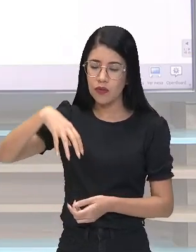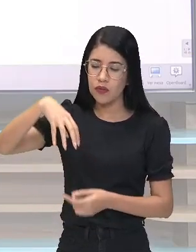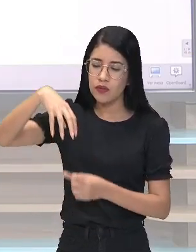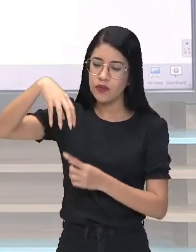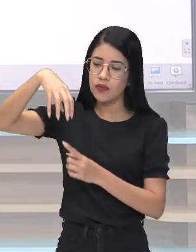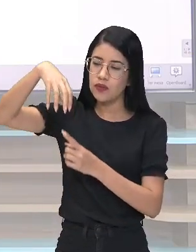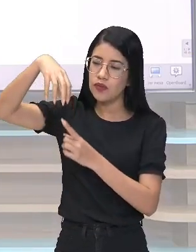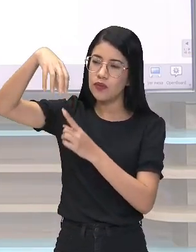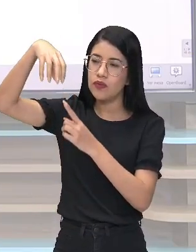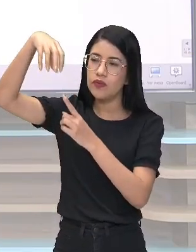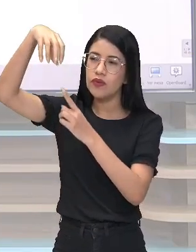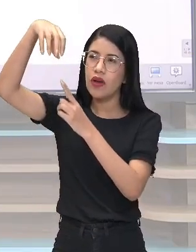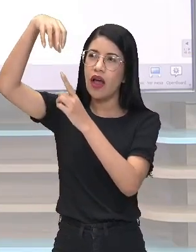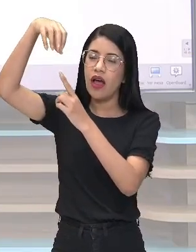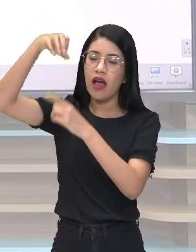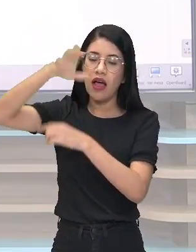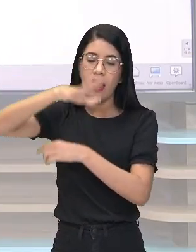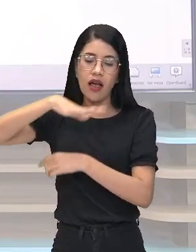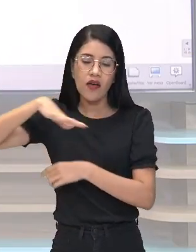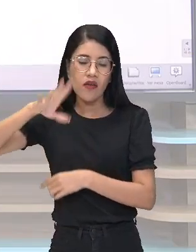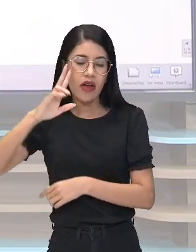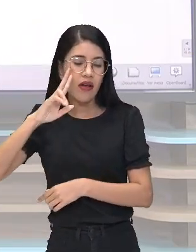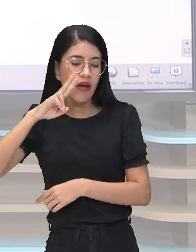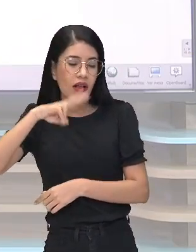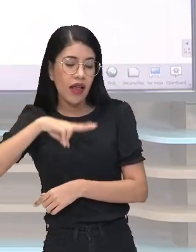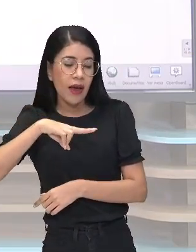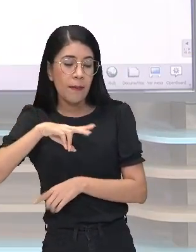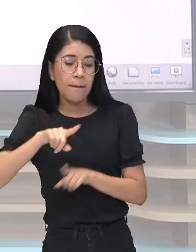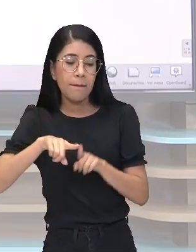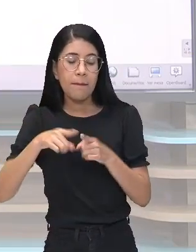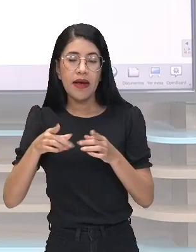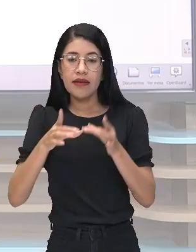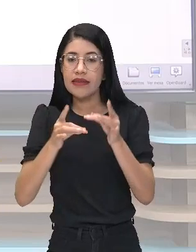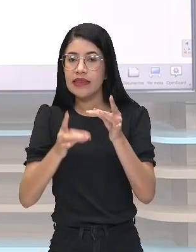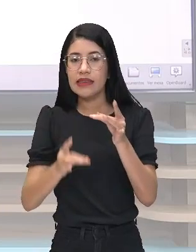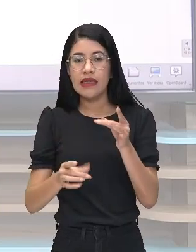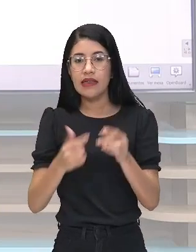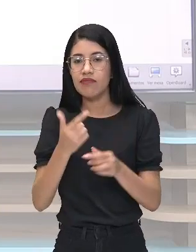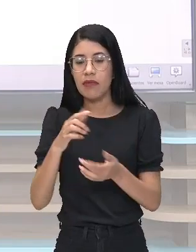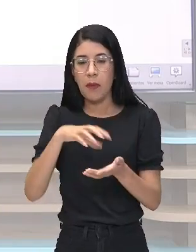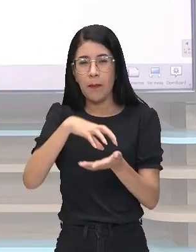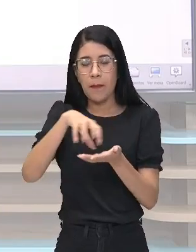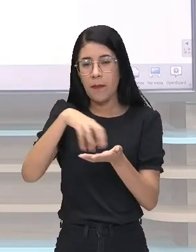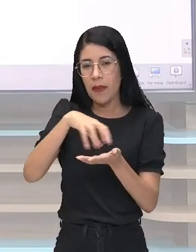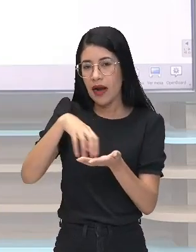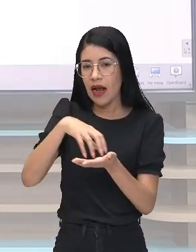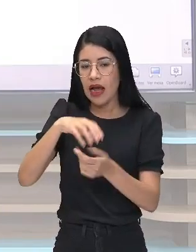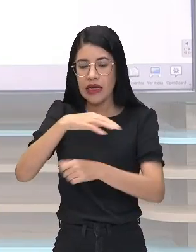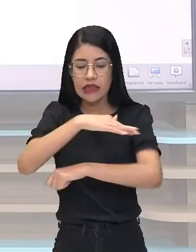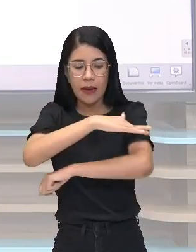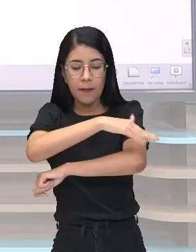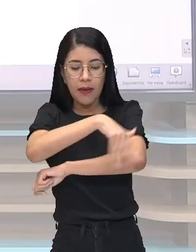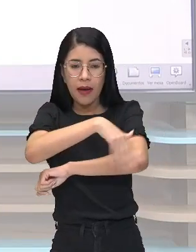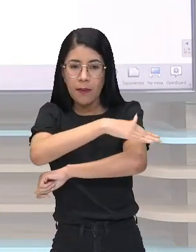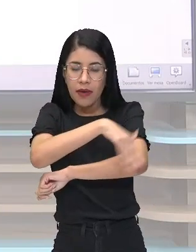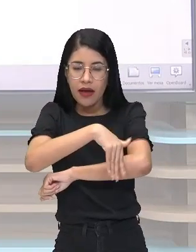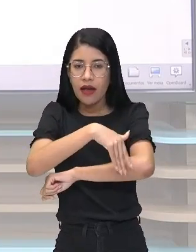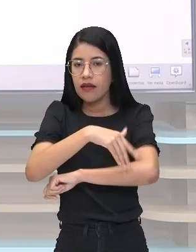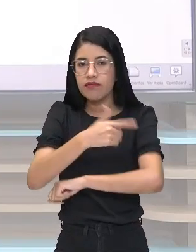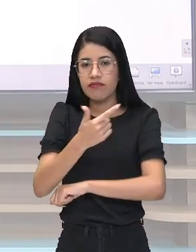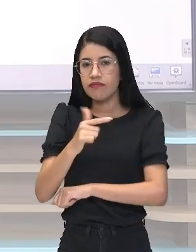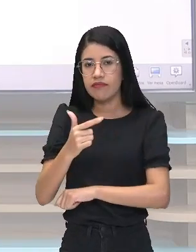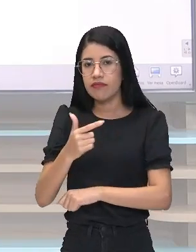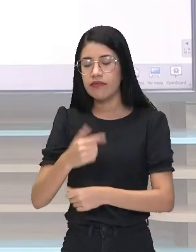ver toda a cidade, mas você já vai perder lá os detalhes do que é praça, do que é uma esquina ali que tem um semáforo,